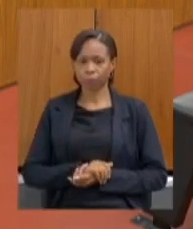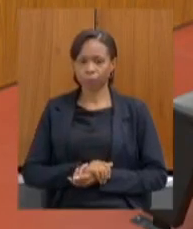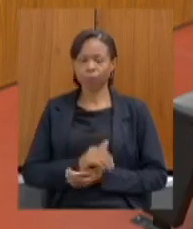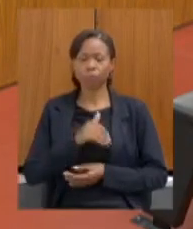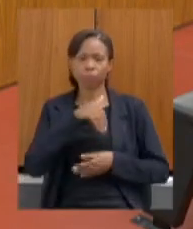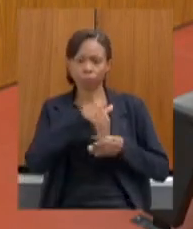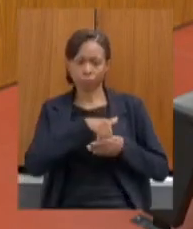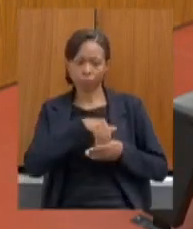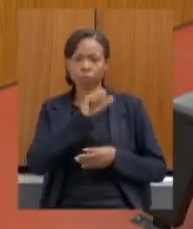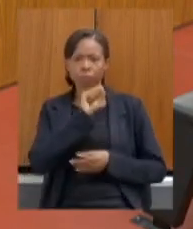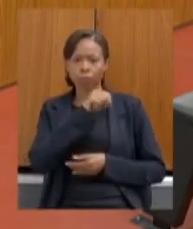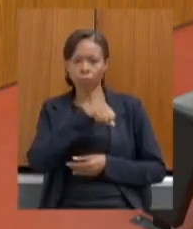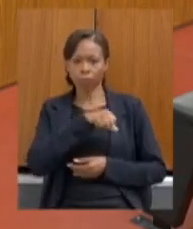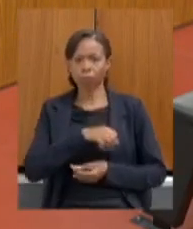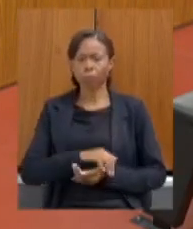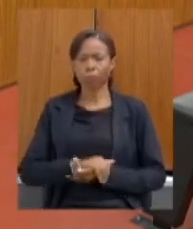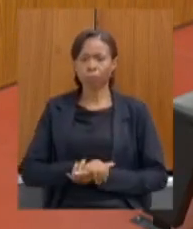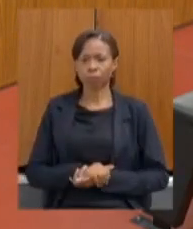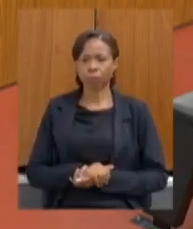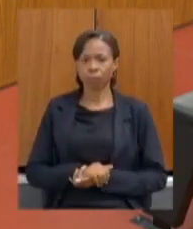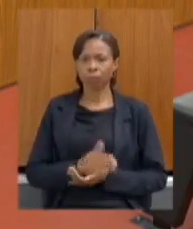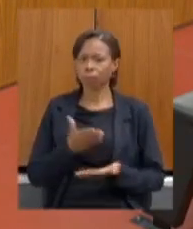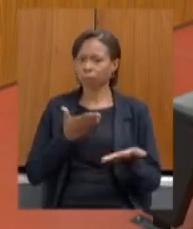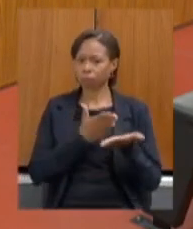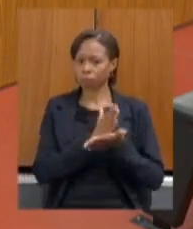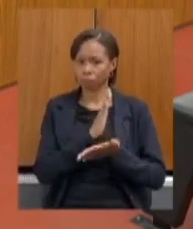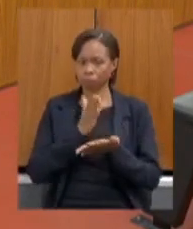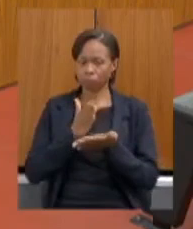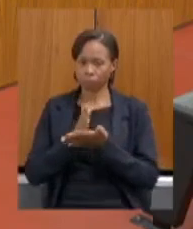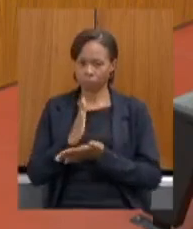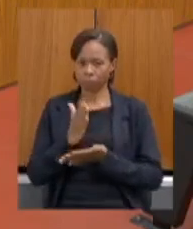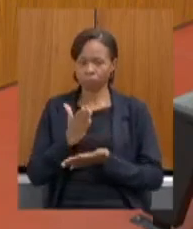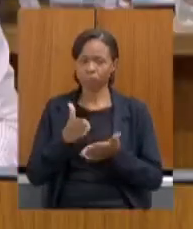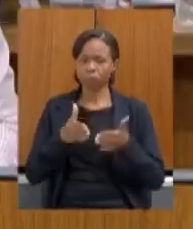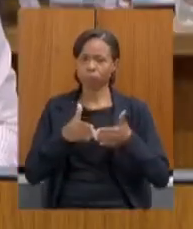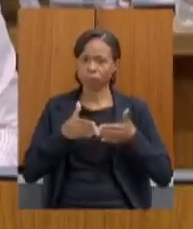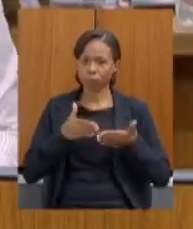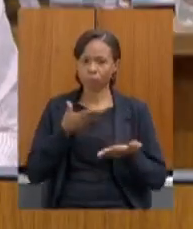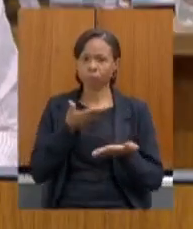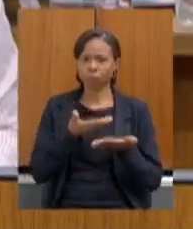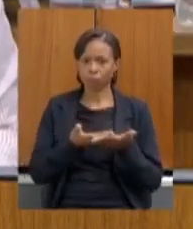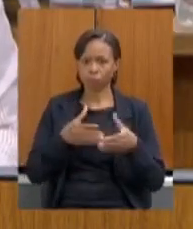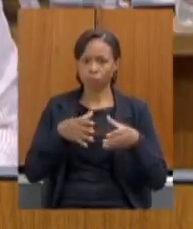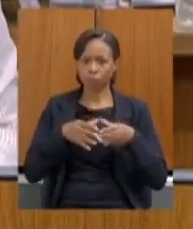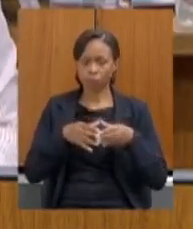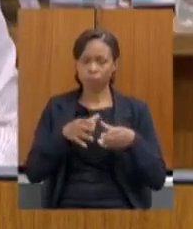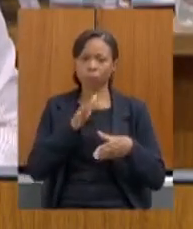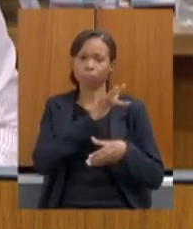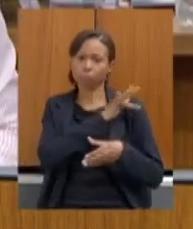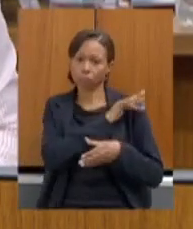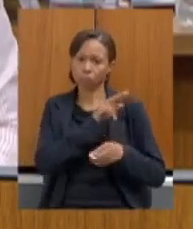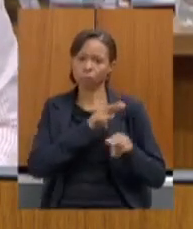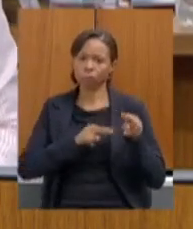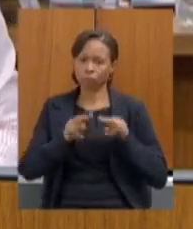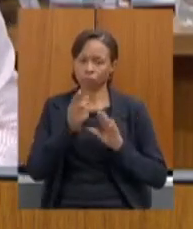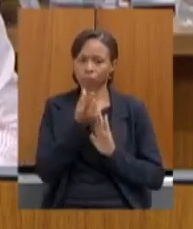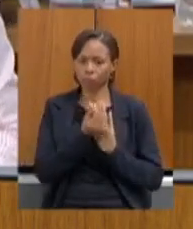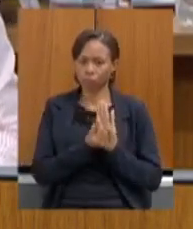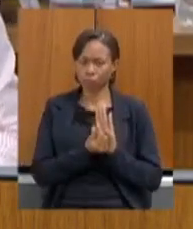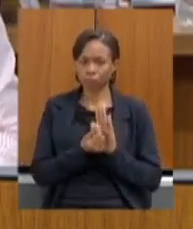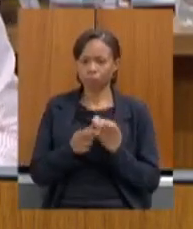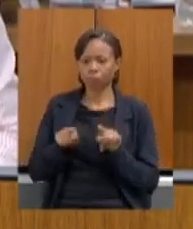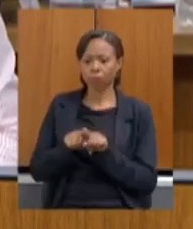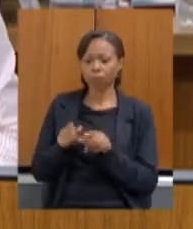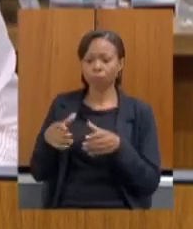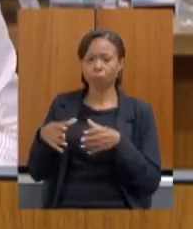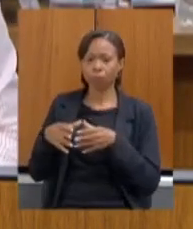Voto sim, senhora presidente. Estão aprovados os requerimentos na comissão de fiscalização financeira e orçamentária. Fiscalização de